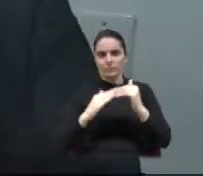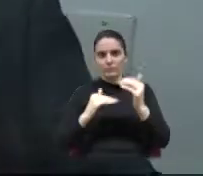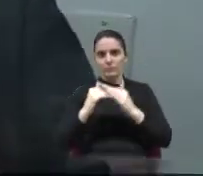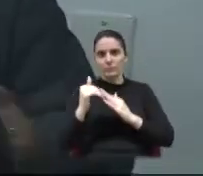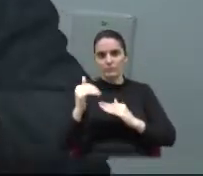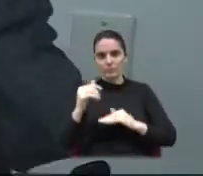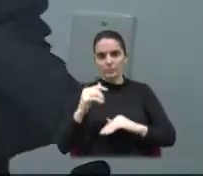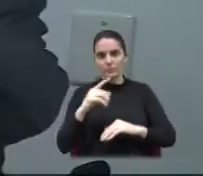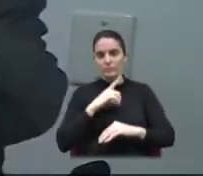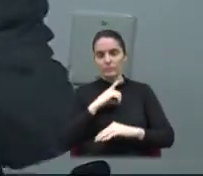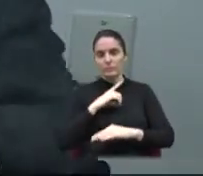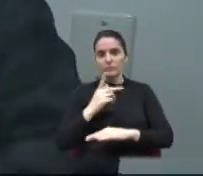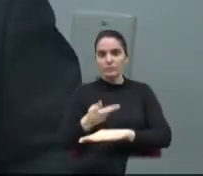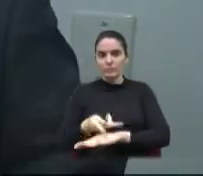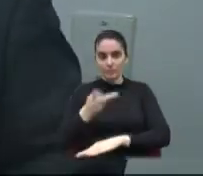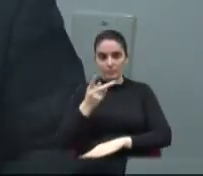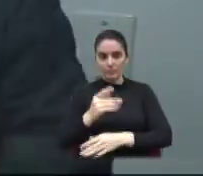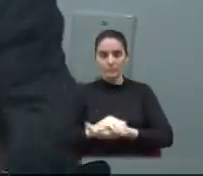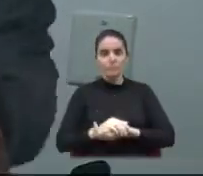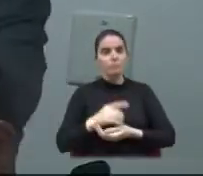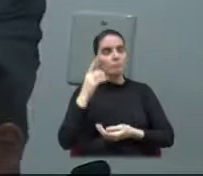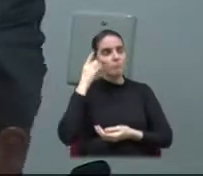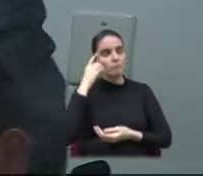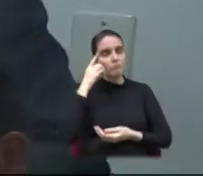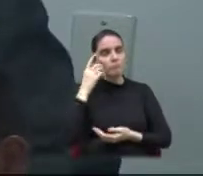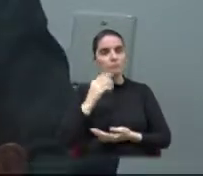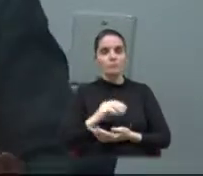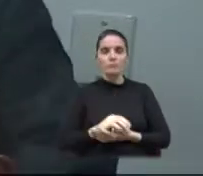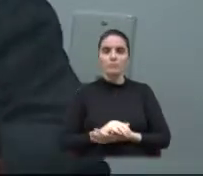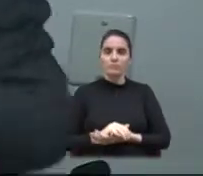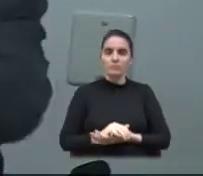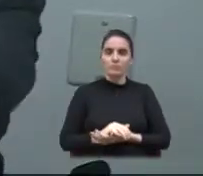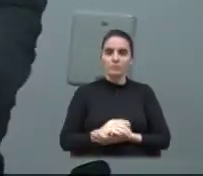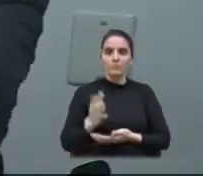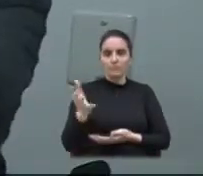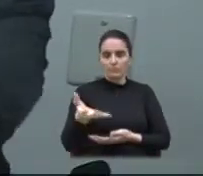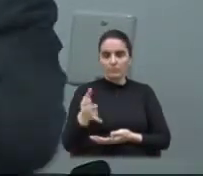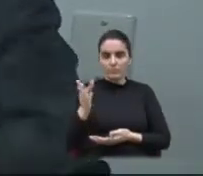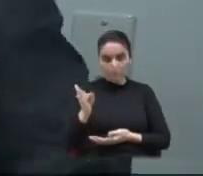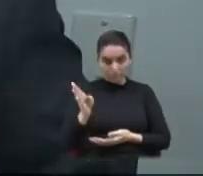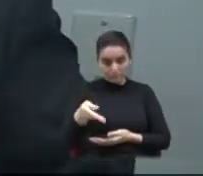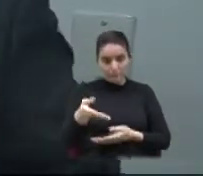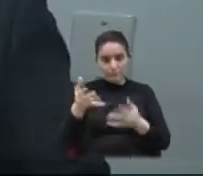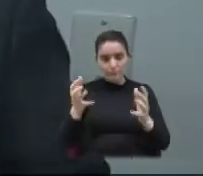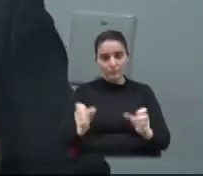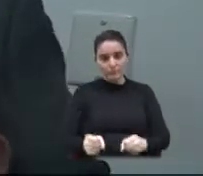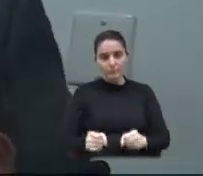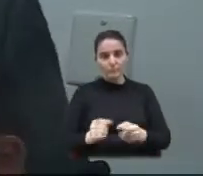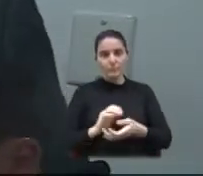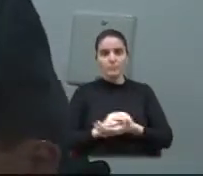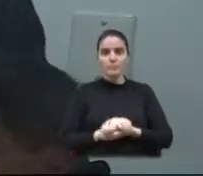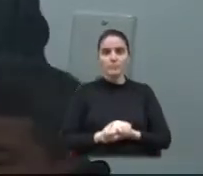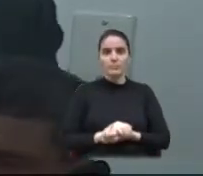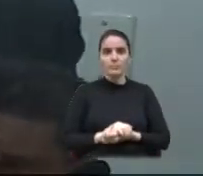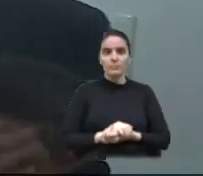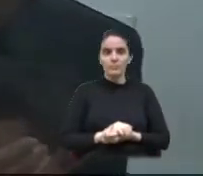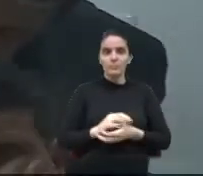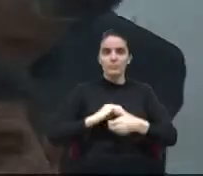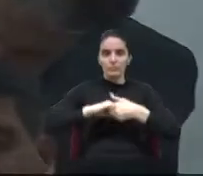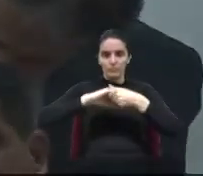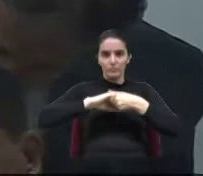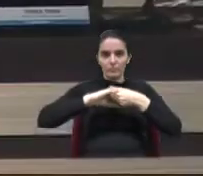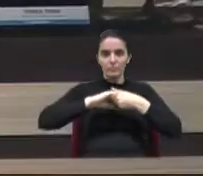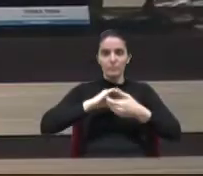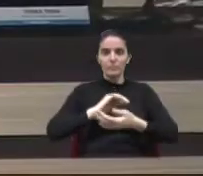que sempre talvez pensaram ser homenageado e nunca tiveram esse privilégio de ser homenageado pela Câmara Municipal de Limeira. Parabéns, vereador.